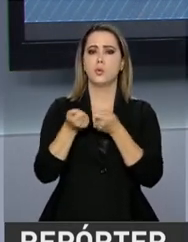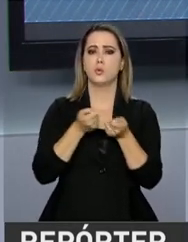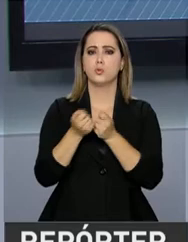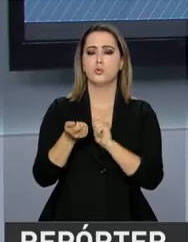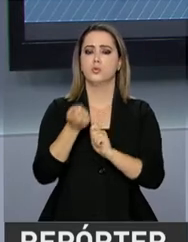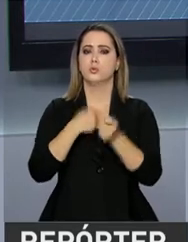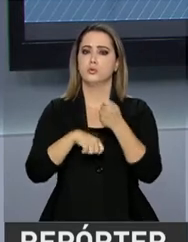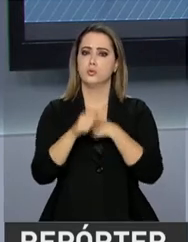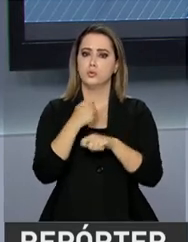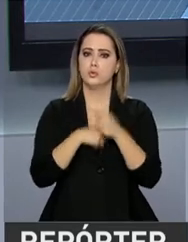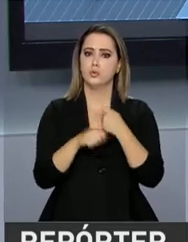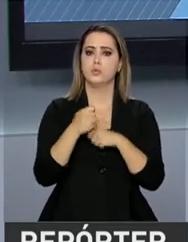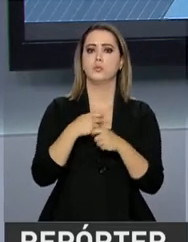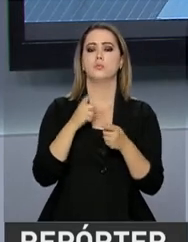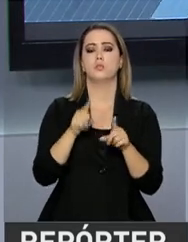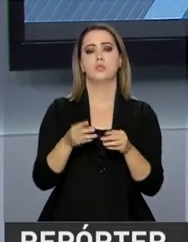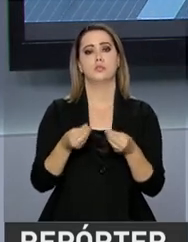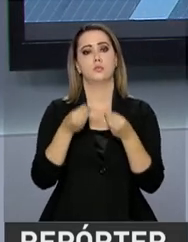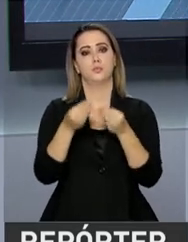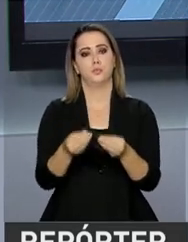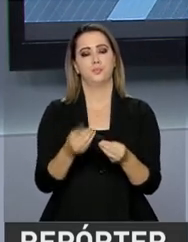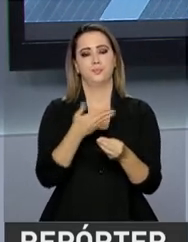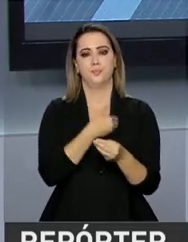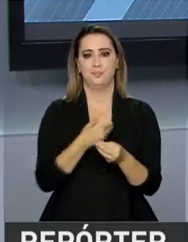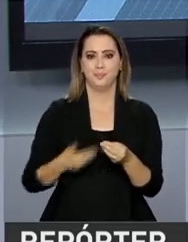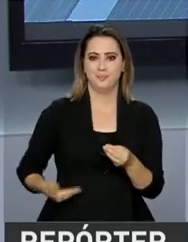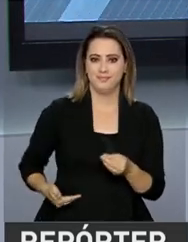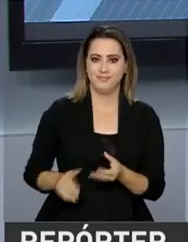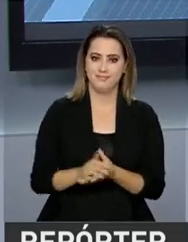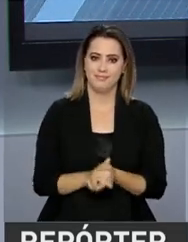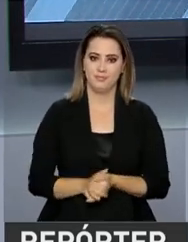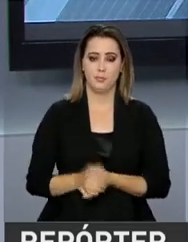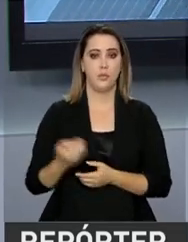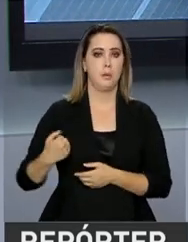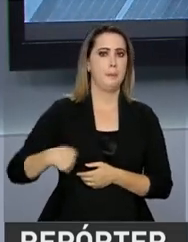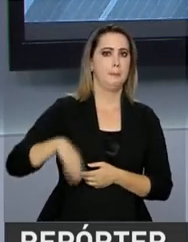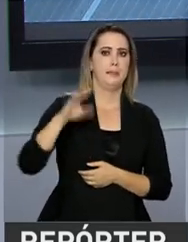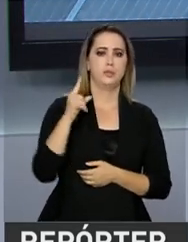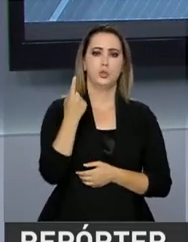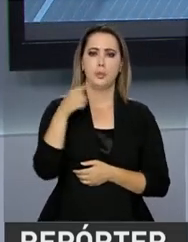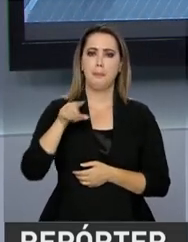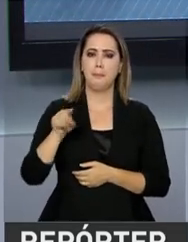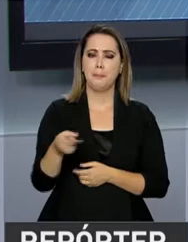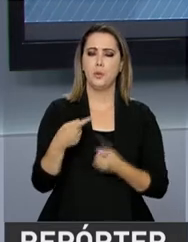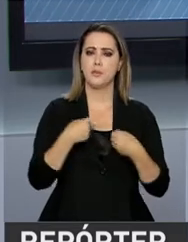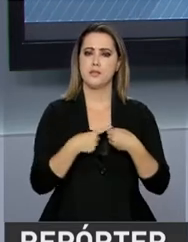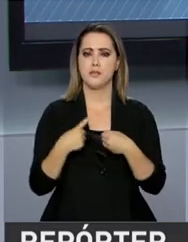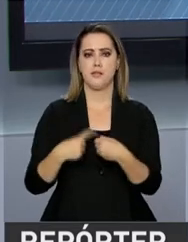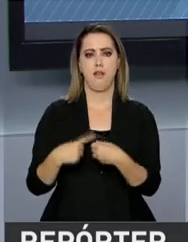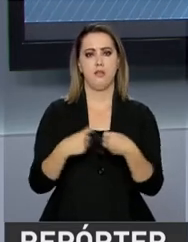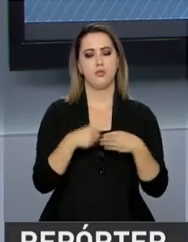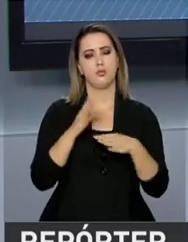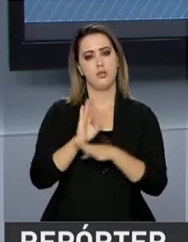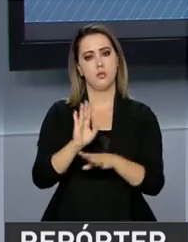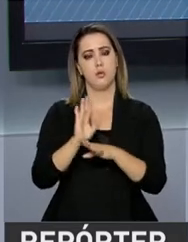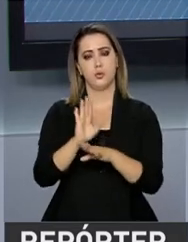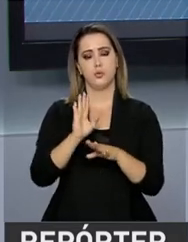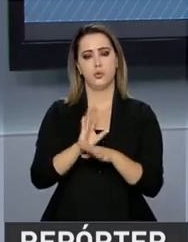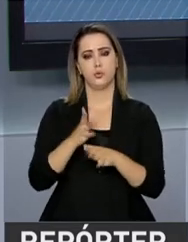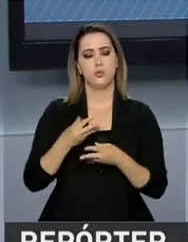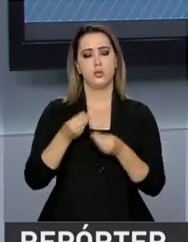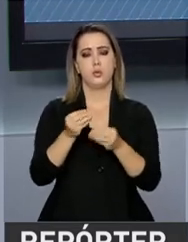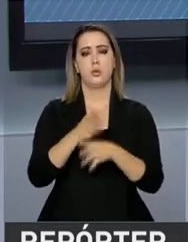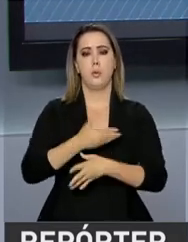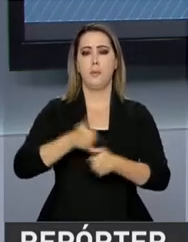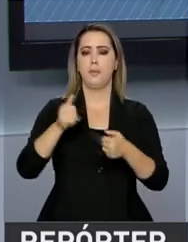do ministério que trouxe economia para os cofres públicos mais de mil municípios serão beneficiados garantindo maior